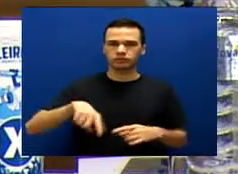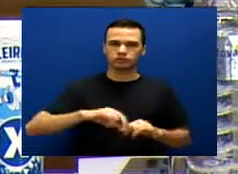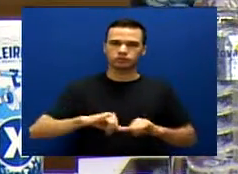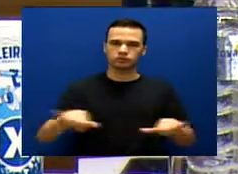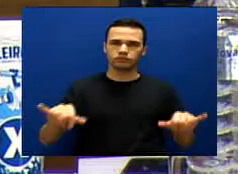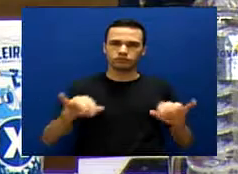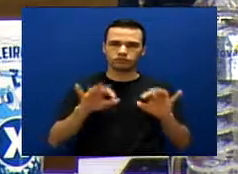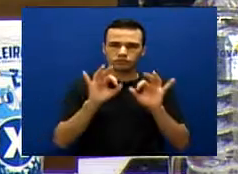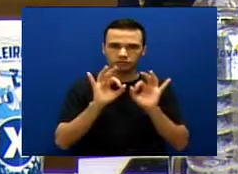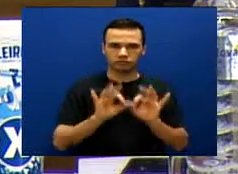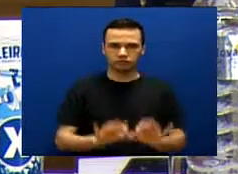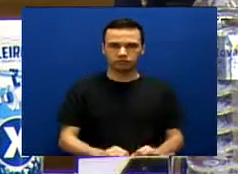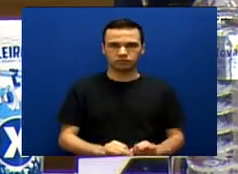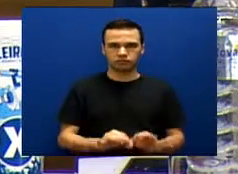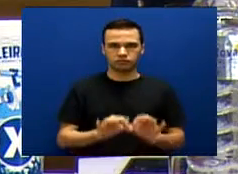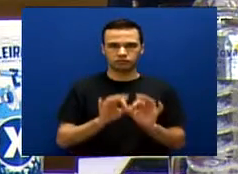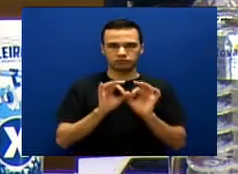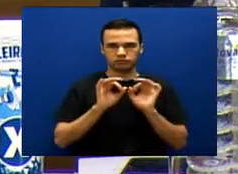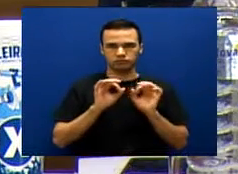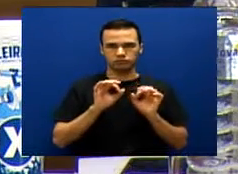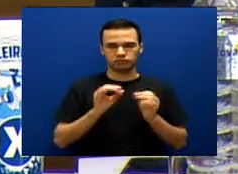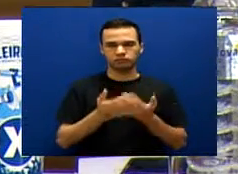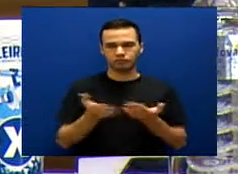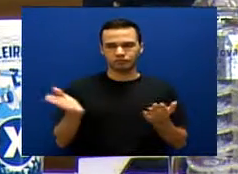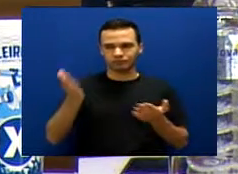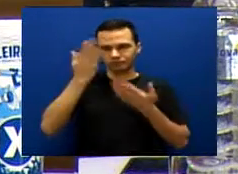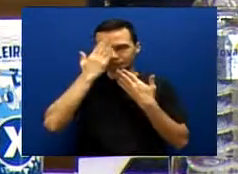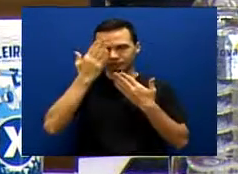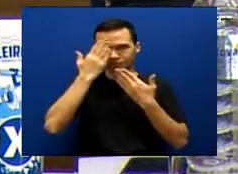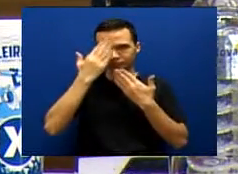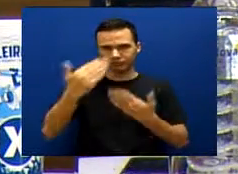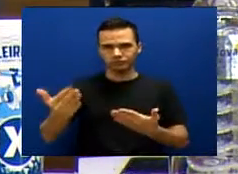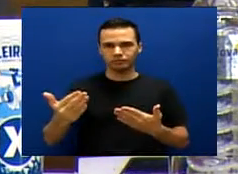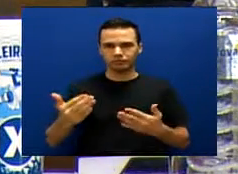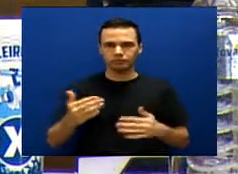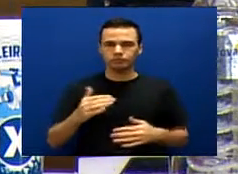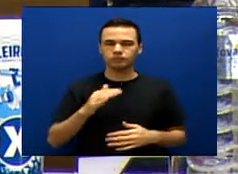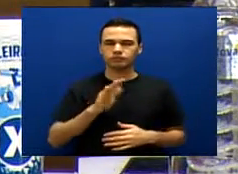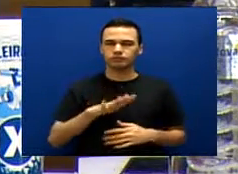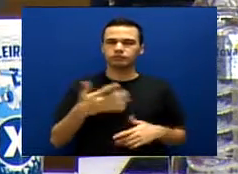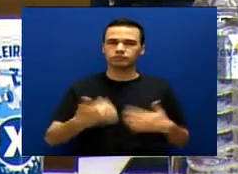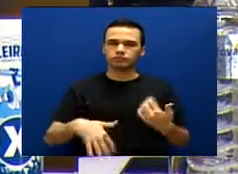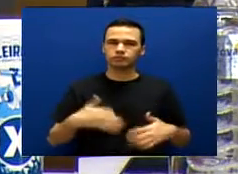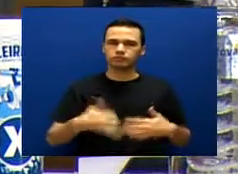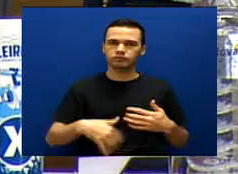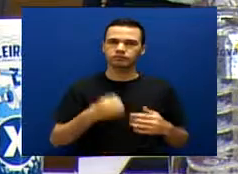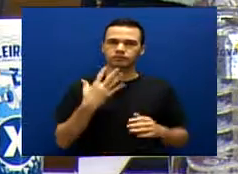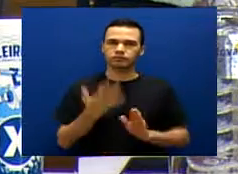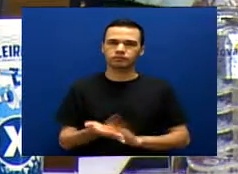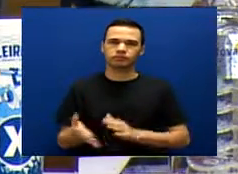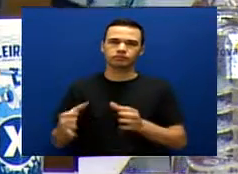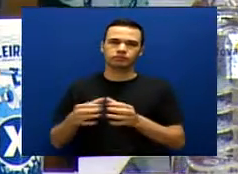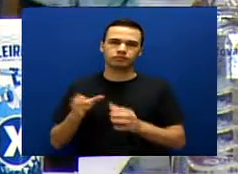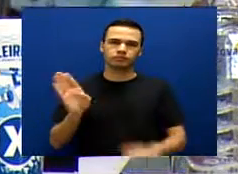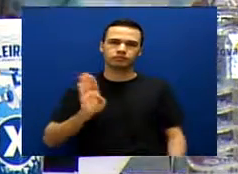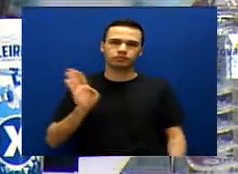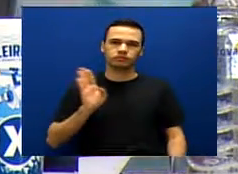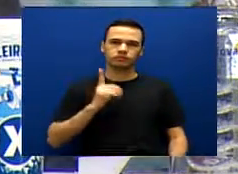acaba retribuindo aí os agradecimentos dentro do estádio. Mas a gente está parabenizando o Esporte Clube São